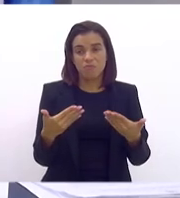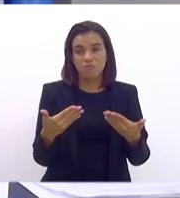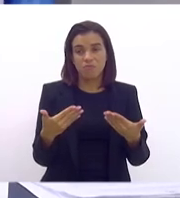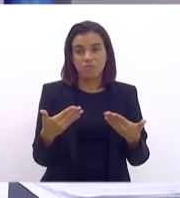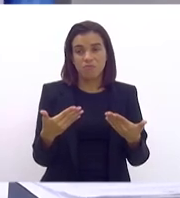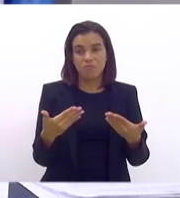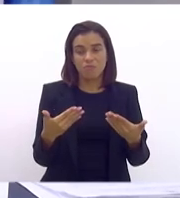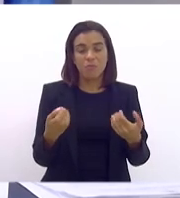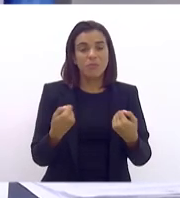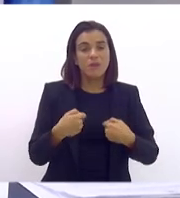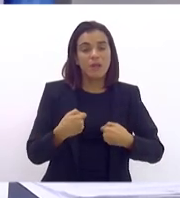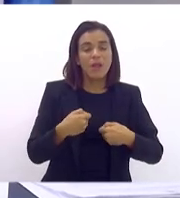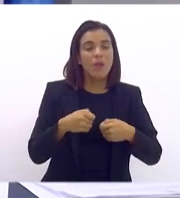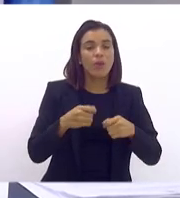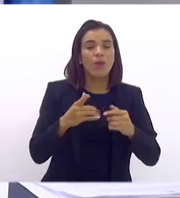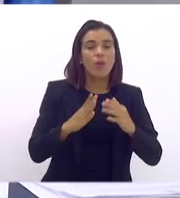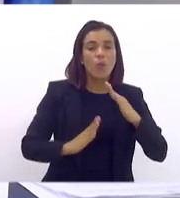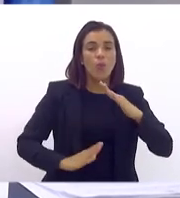um gap, né?